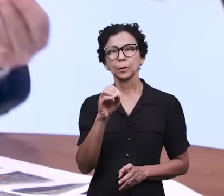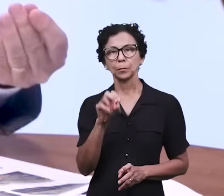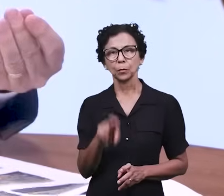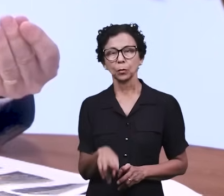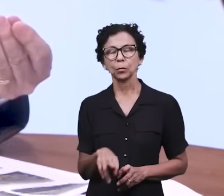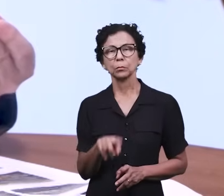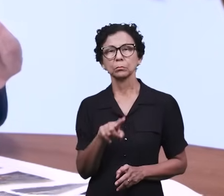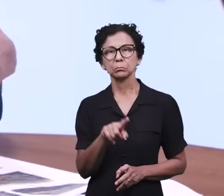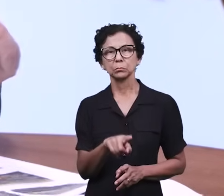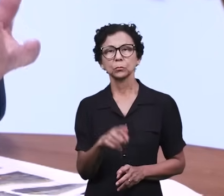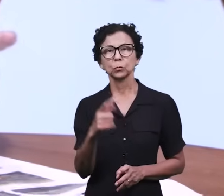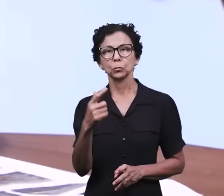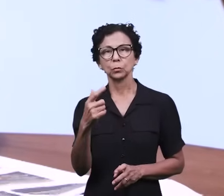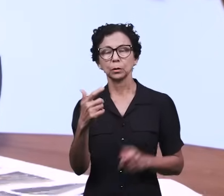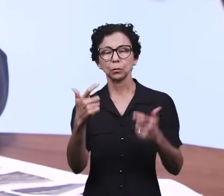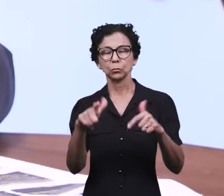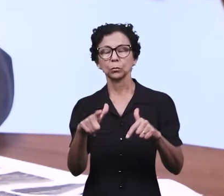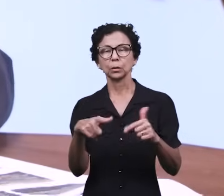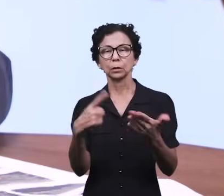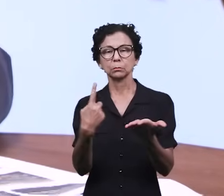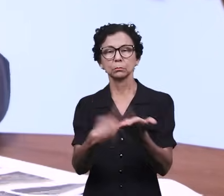pedir o preço,